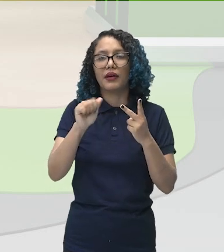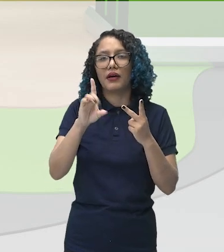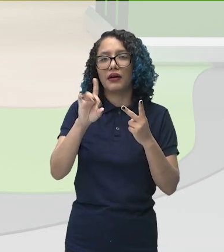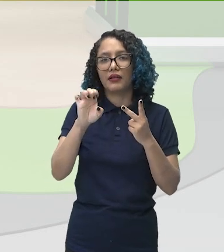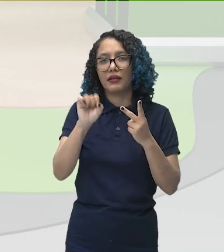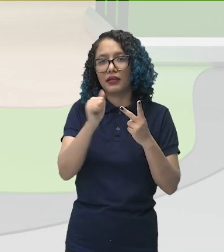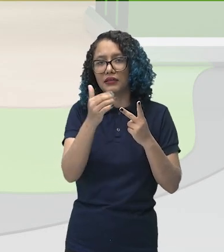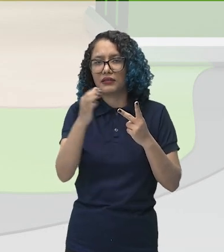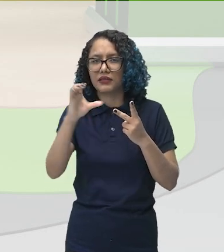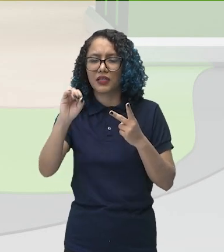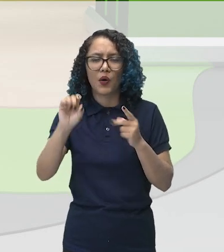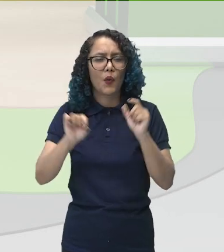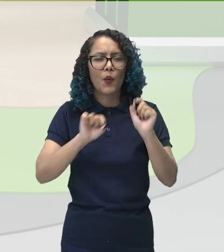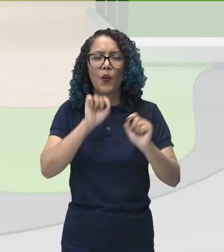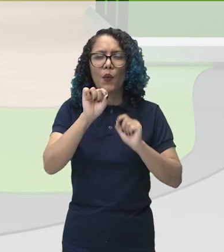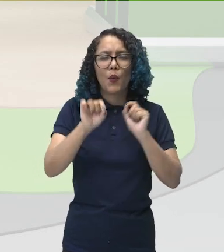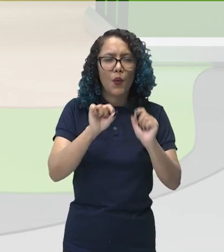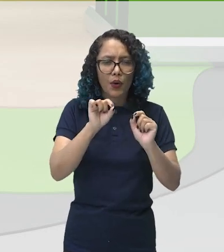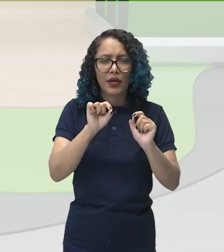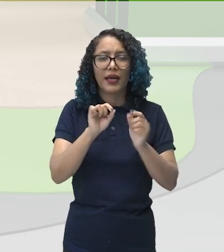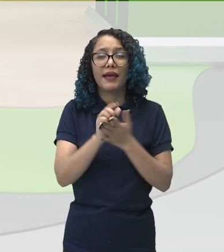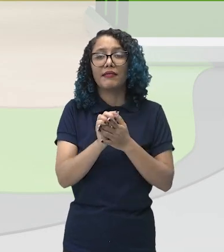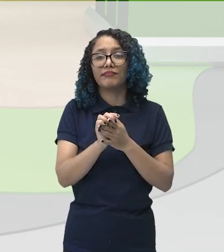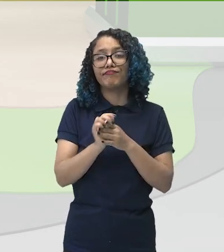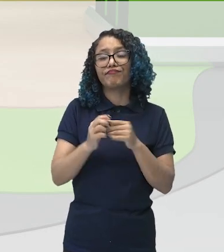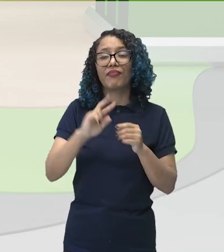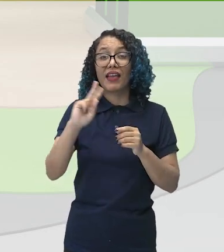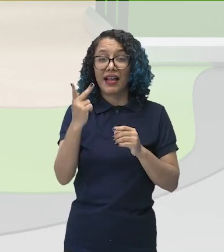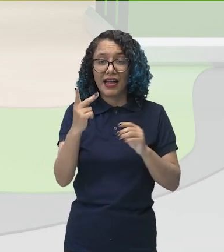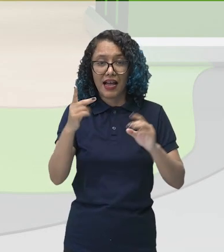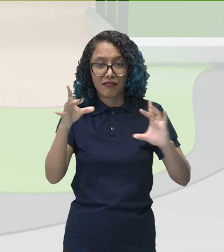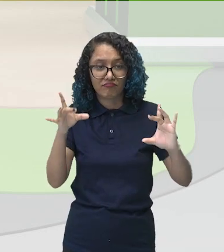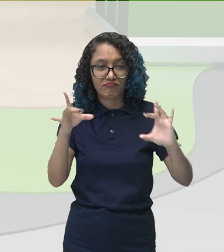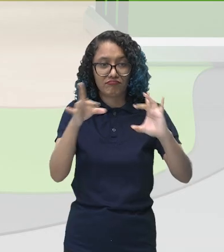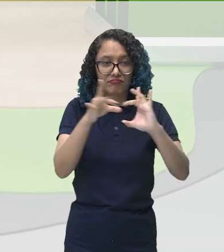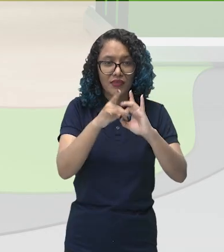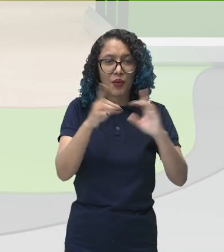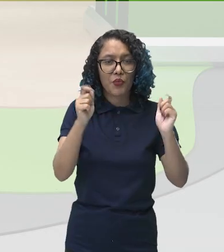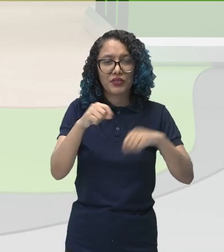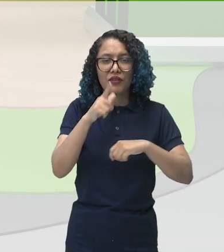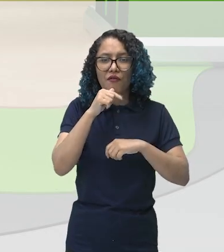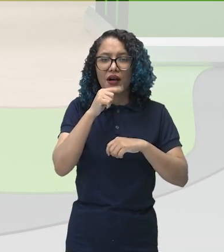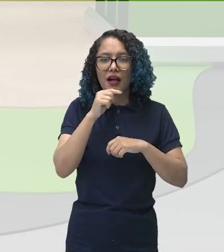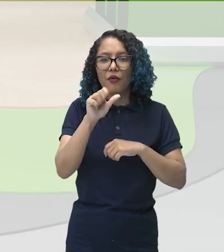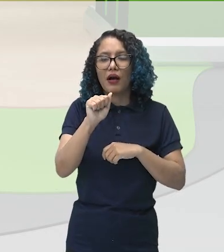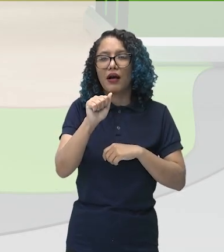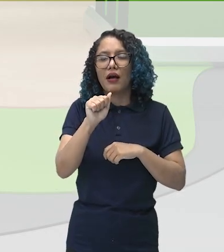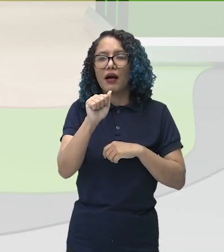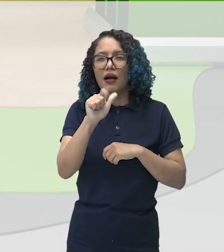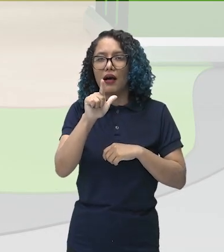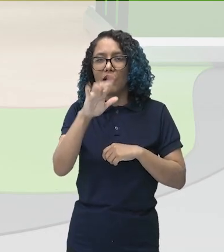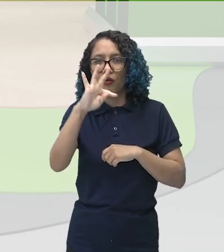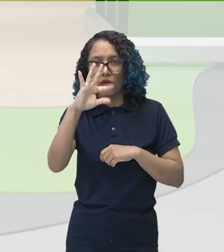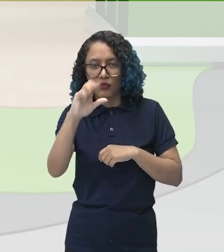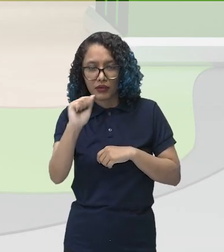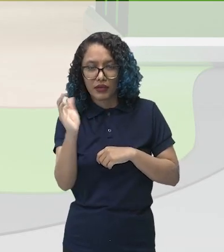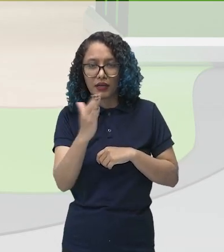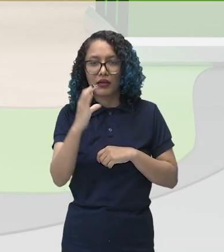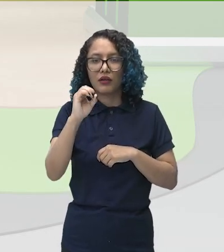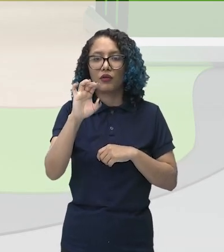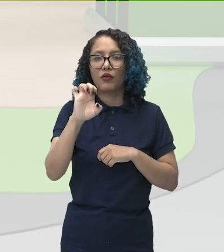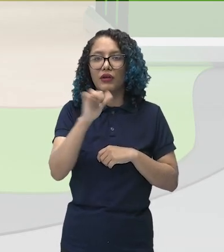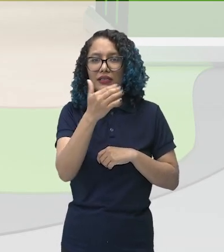onde as ligações de hidrogênio permitem que a água tenha alta coesão, que é a capacidade